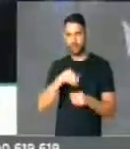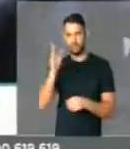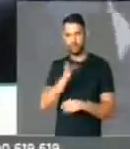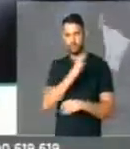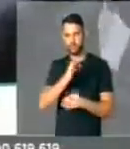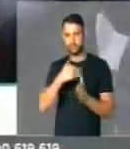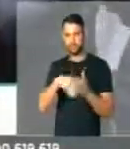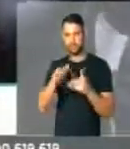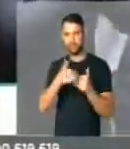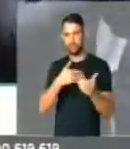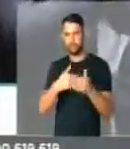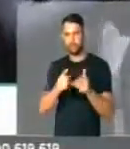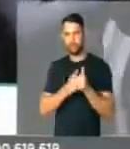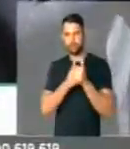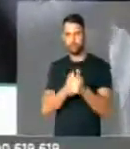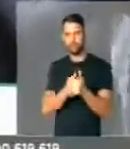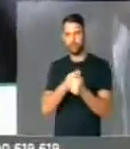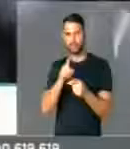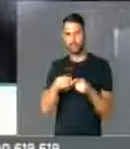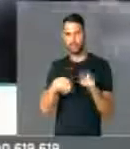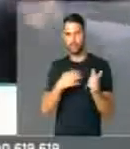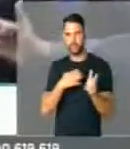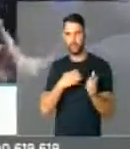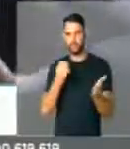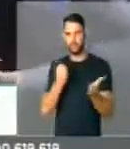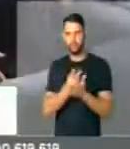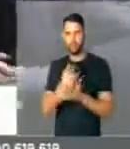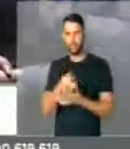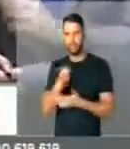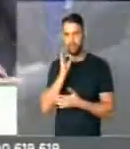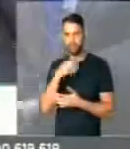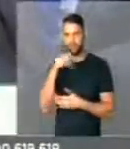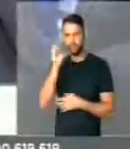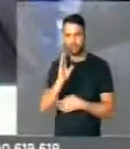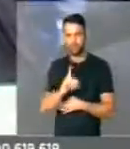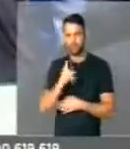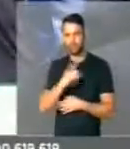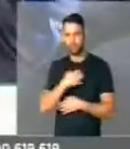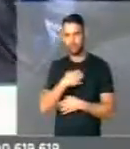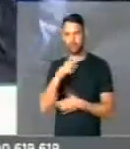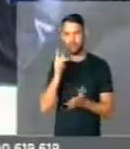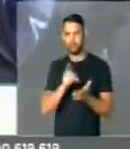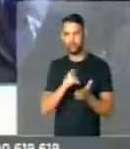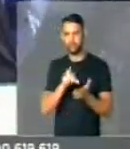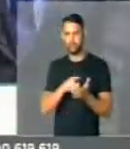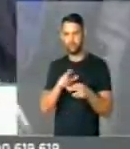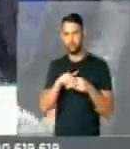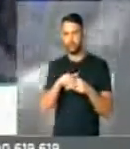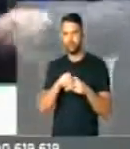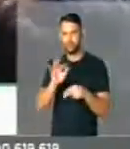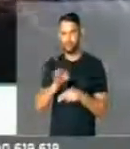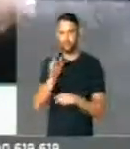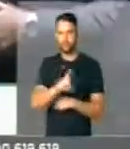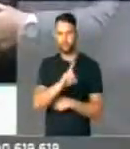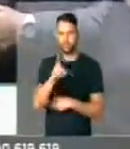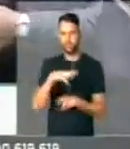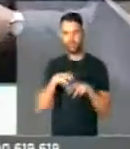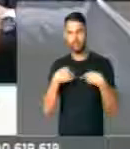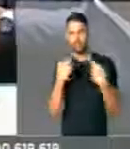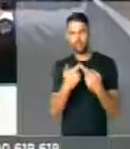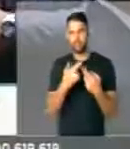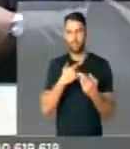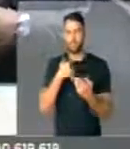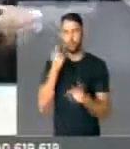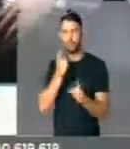suspenso toda e qualquer movimentação no sentido de importação de café no Brasil. E com certeza, nos próximos dias, iremos nos reunir